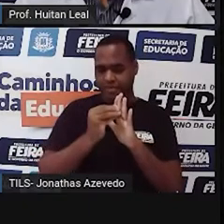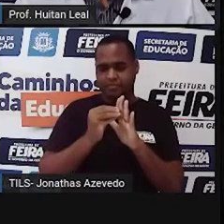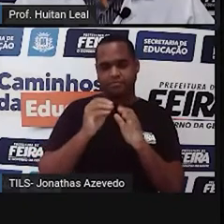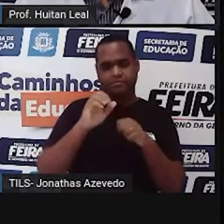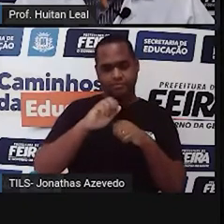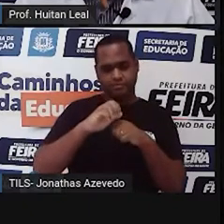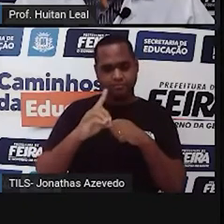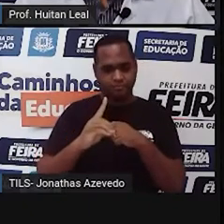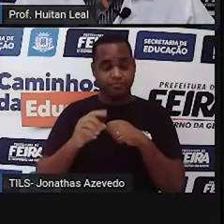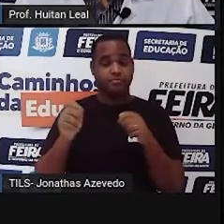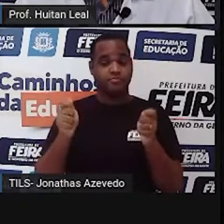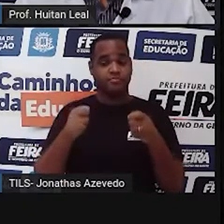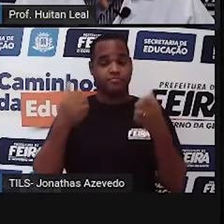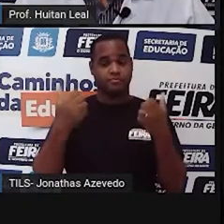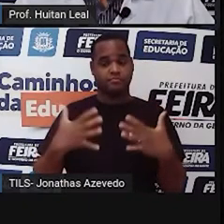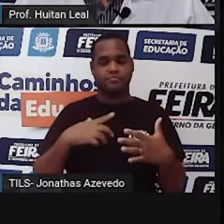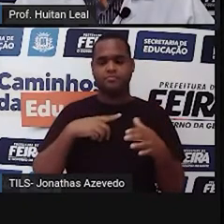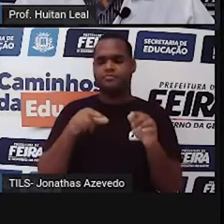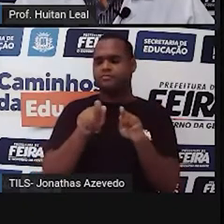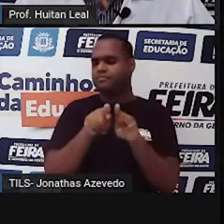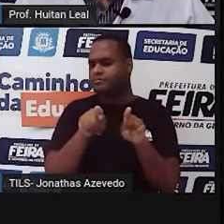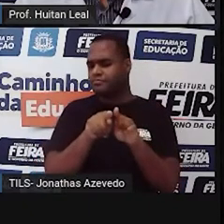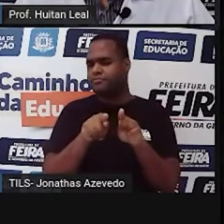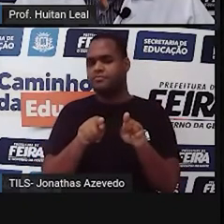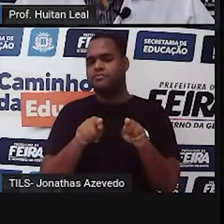verbo, ele também